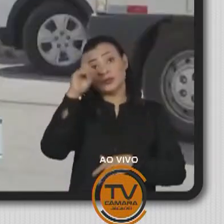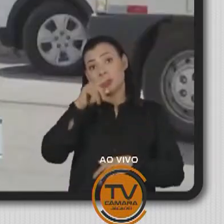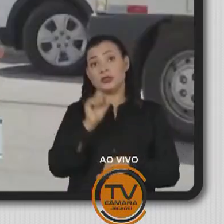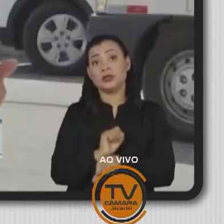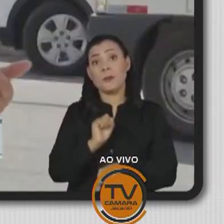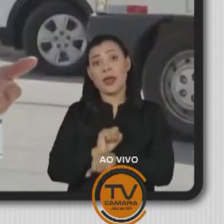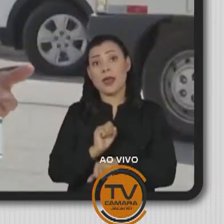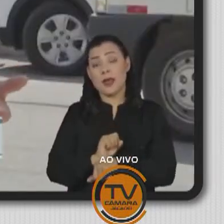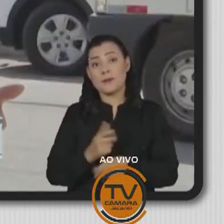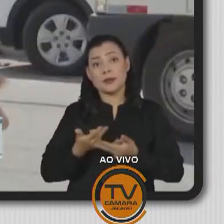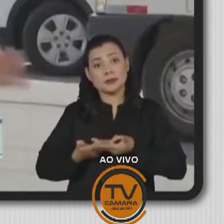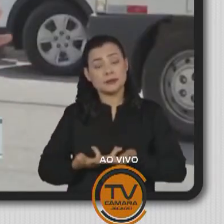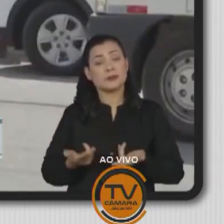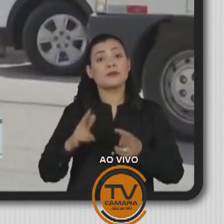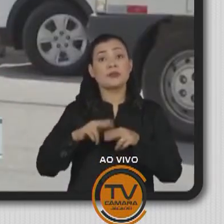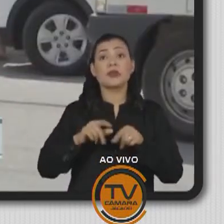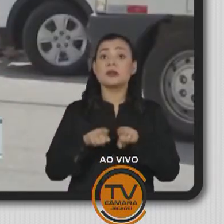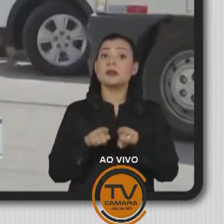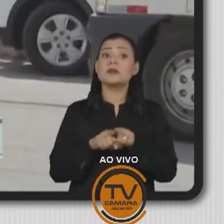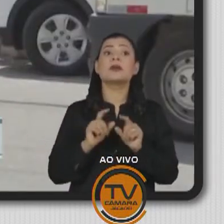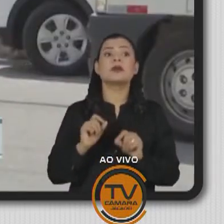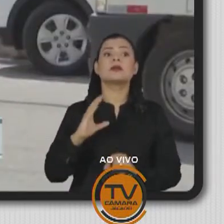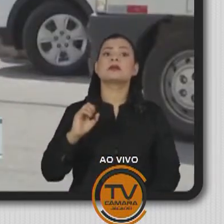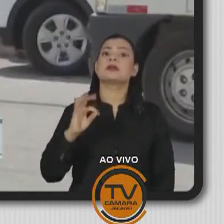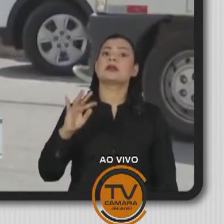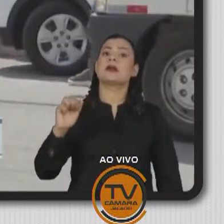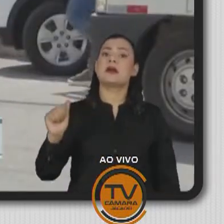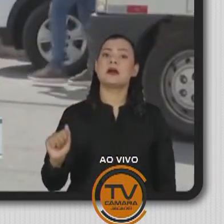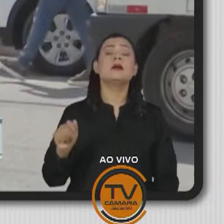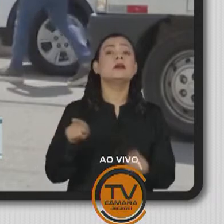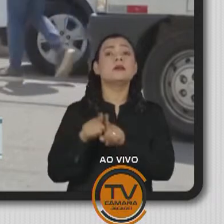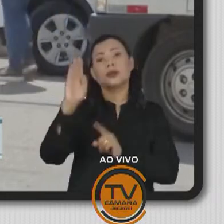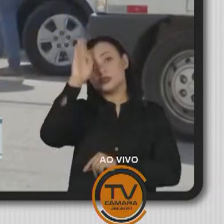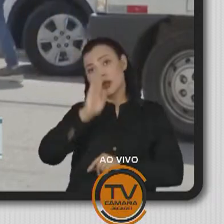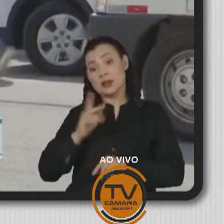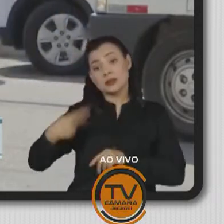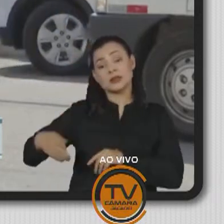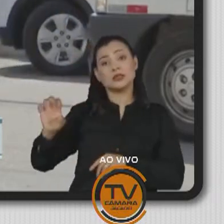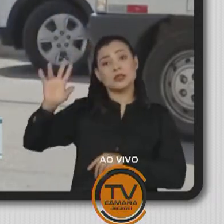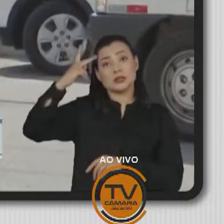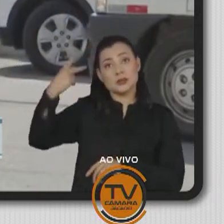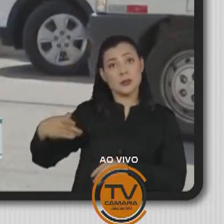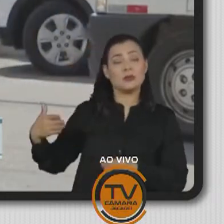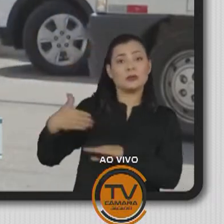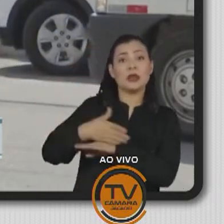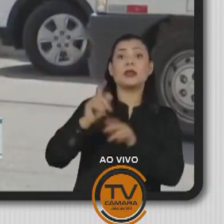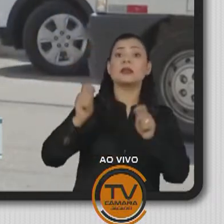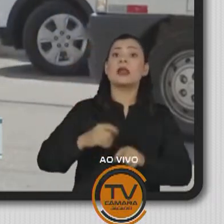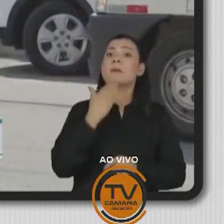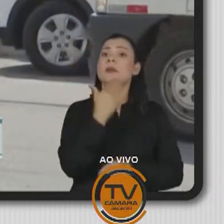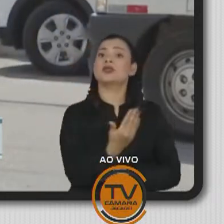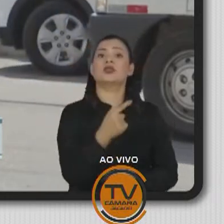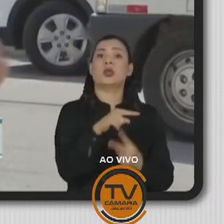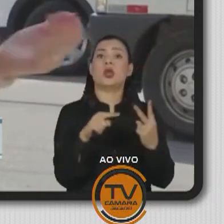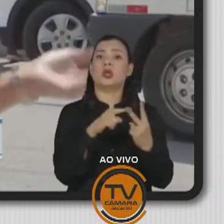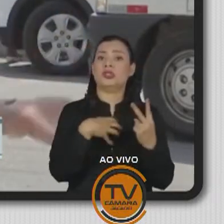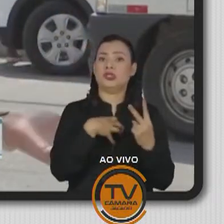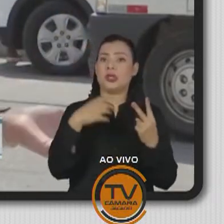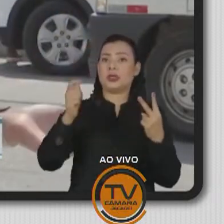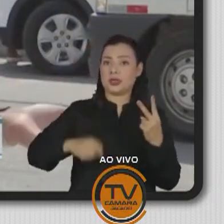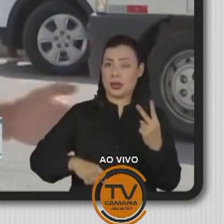esperar. A emissão da CIPTEA é gratuita e aqui no estado de São Paulo pode ser solicitada de duas